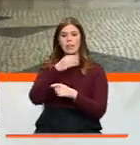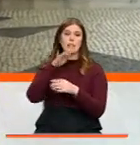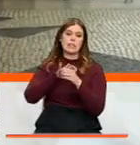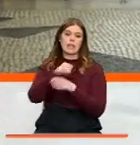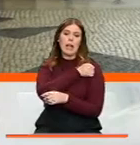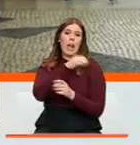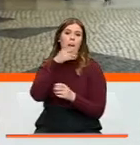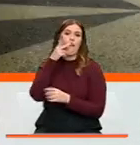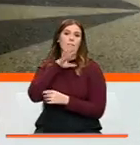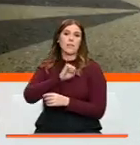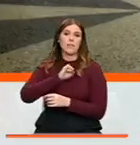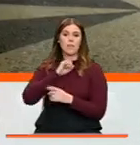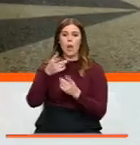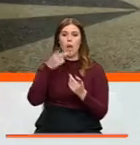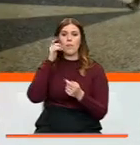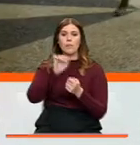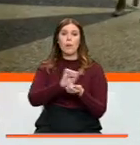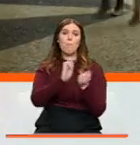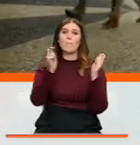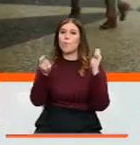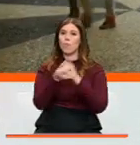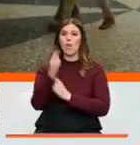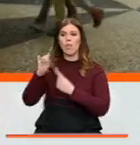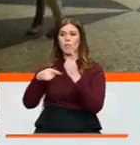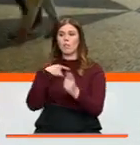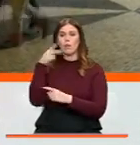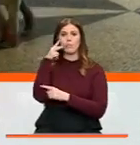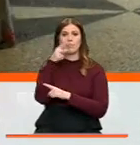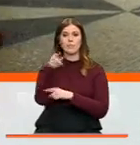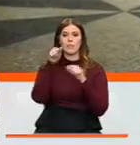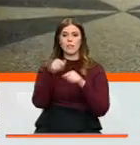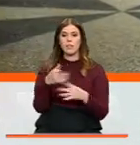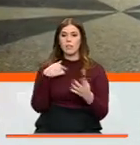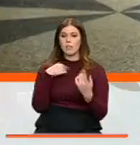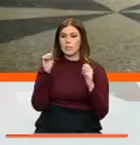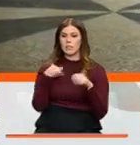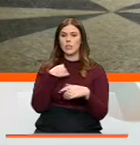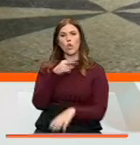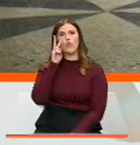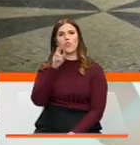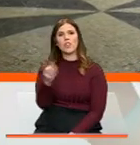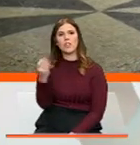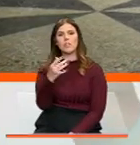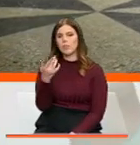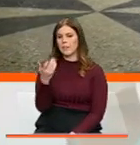meu filho. Portanto, a sua vida muda depois desta reportagem.